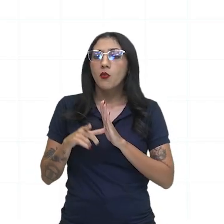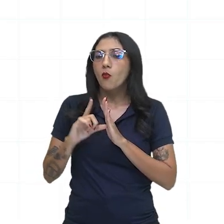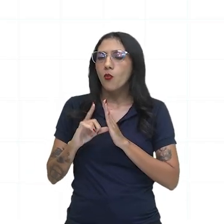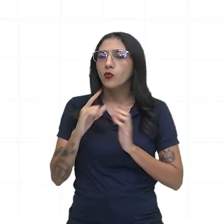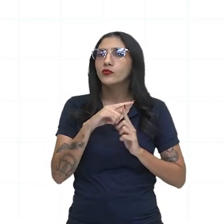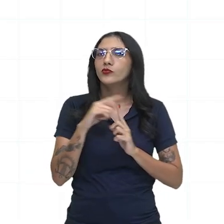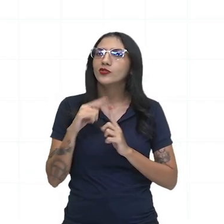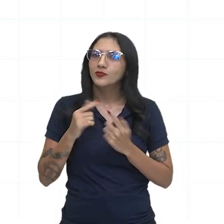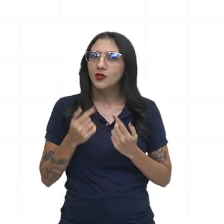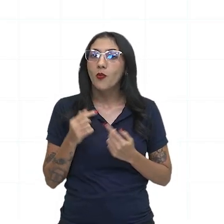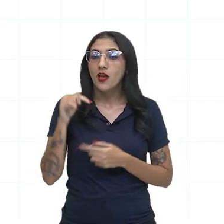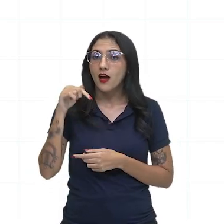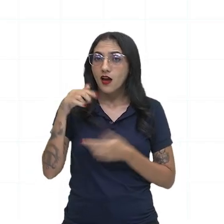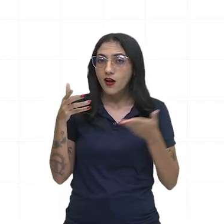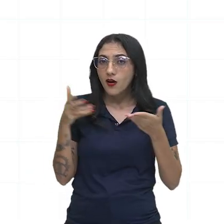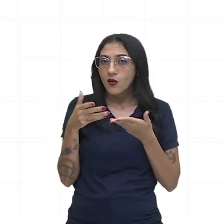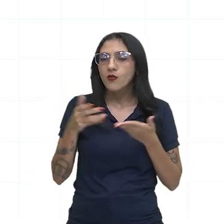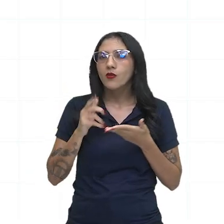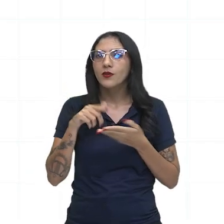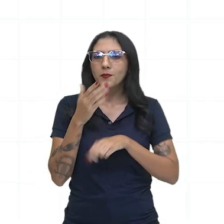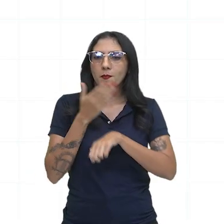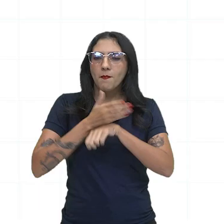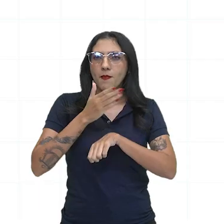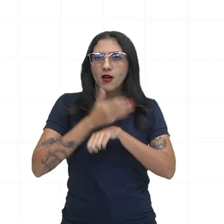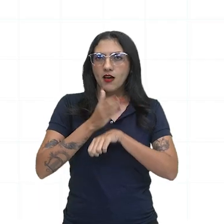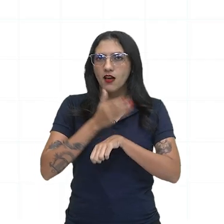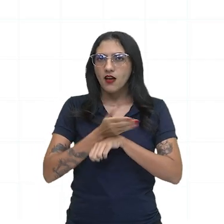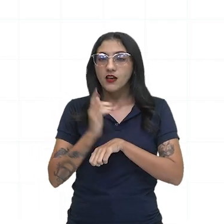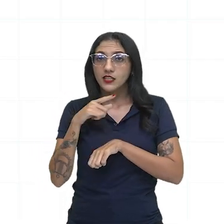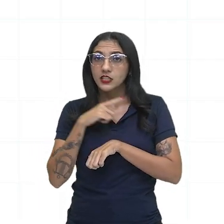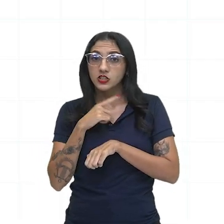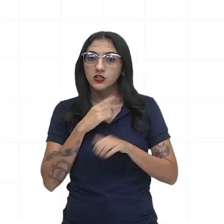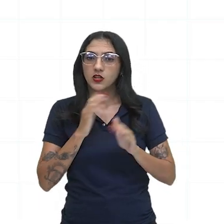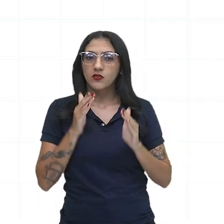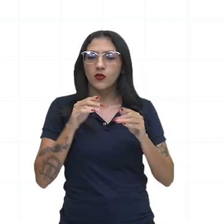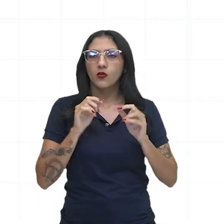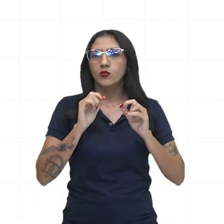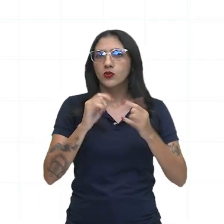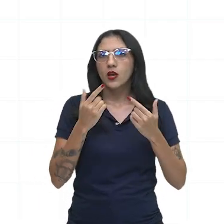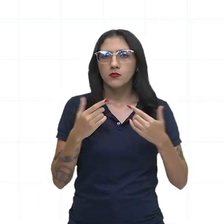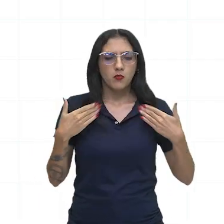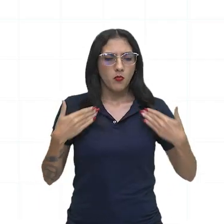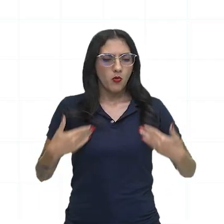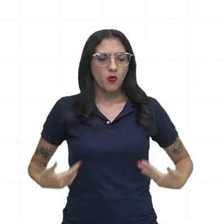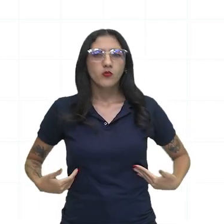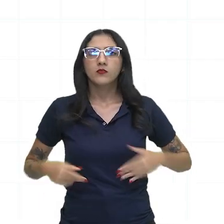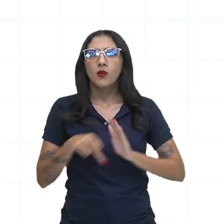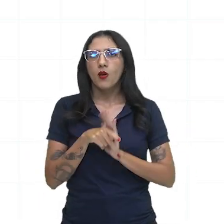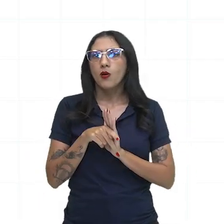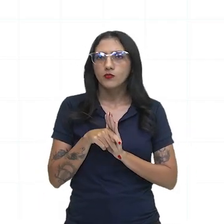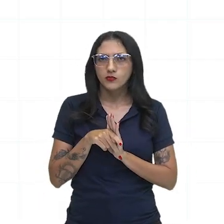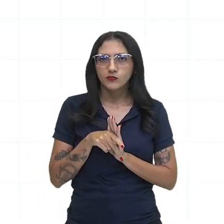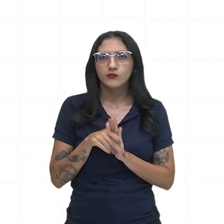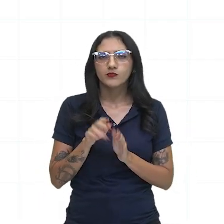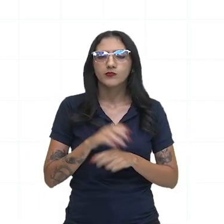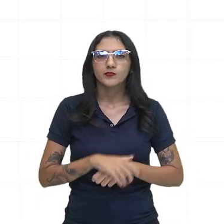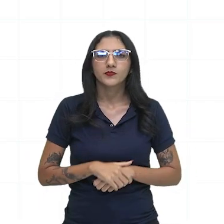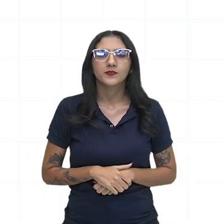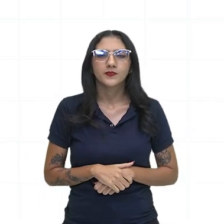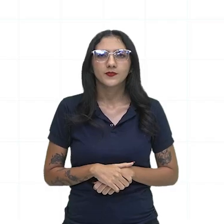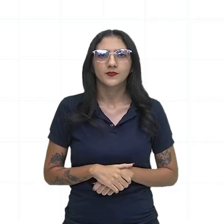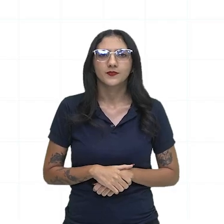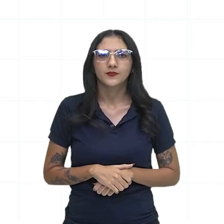notando aí uma diferença lá da ginástica aeróbica. Aqui, né, a atividade, o exercício, ele está